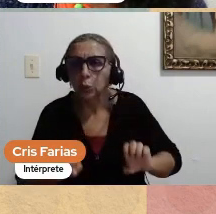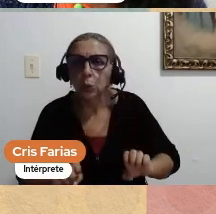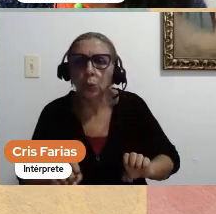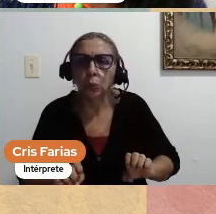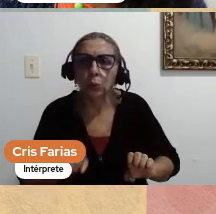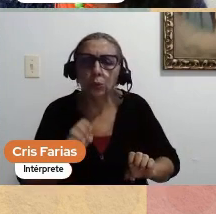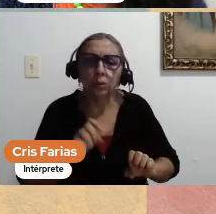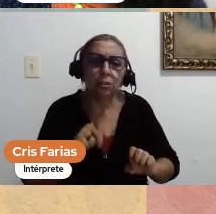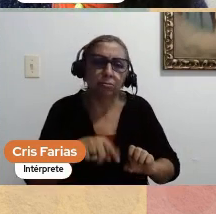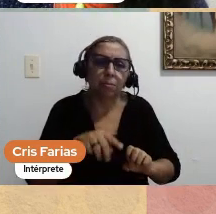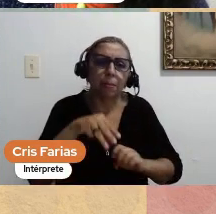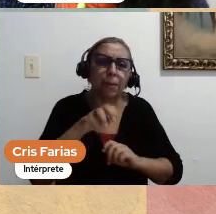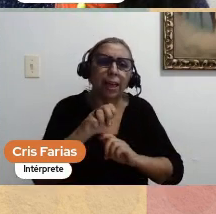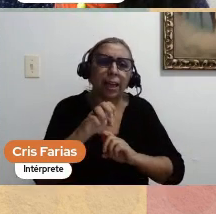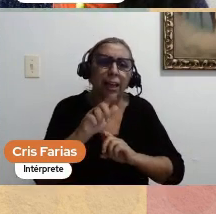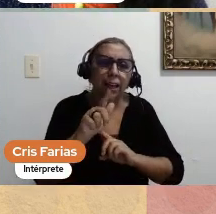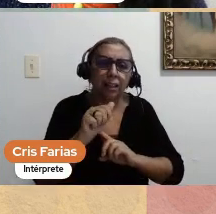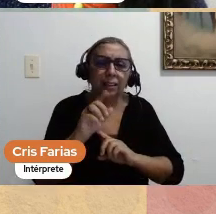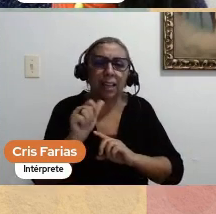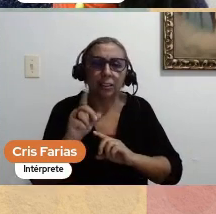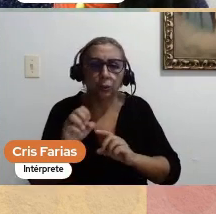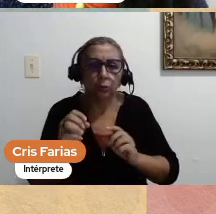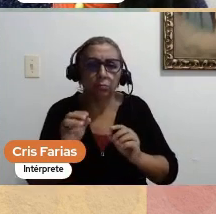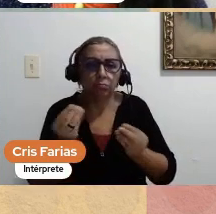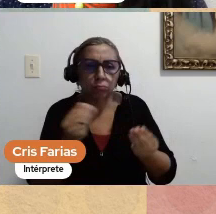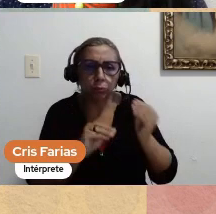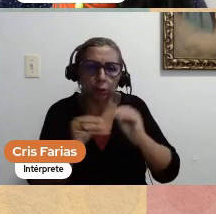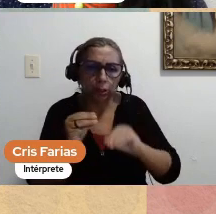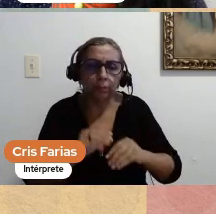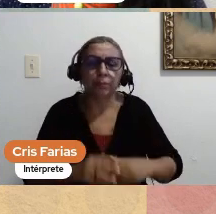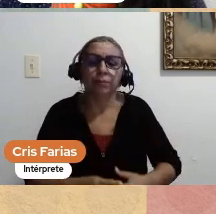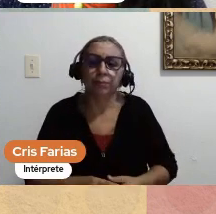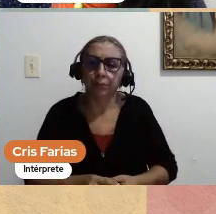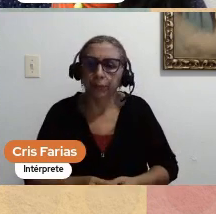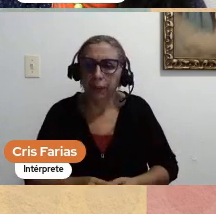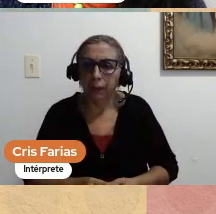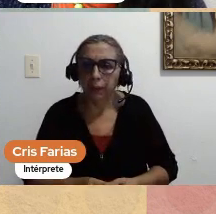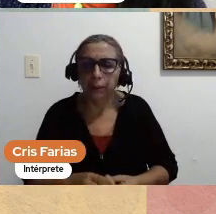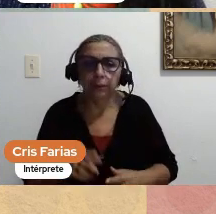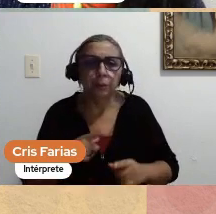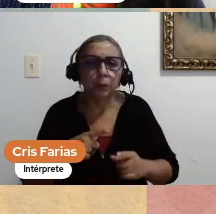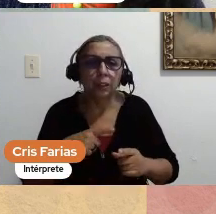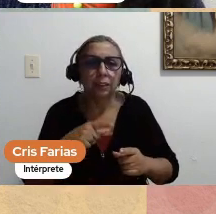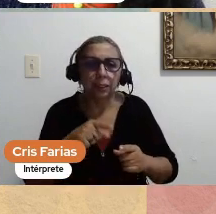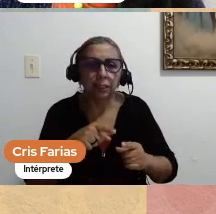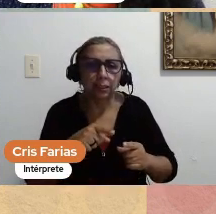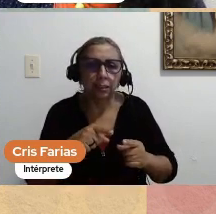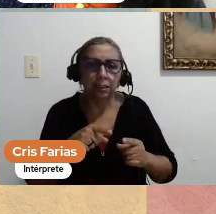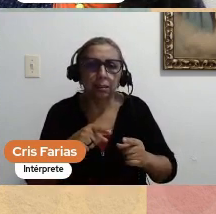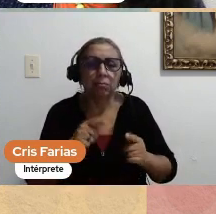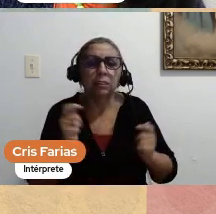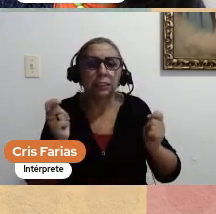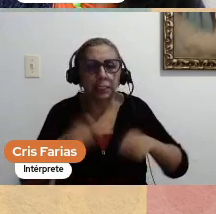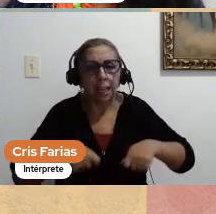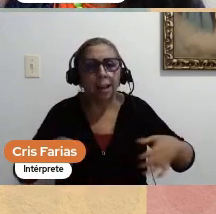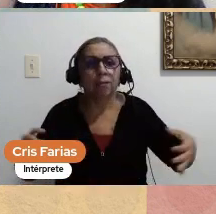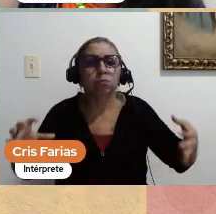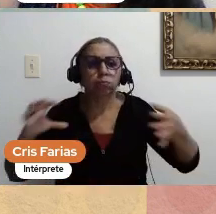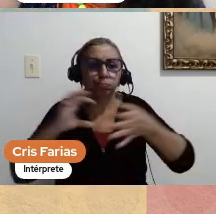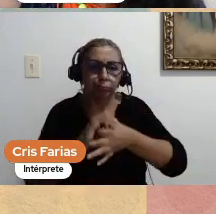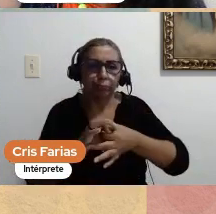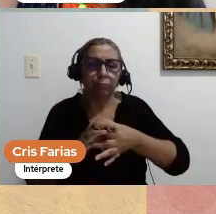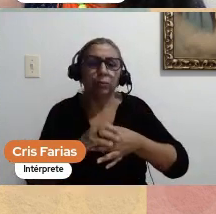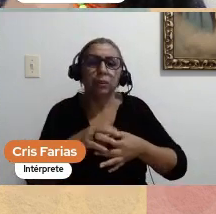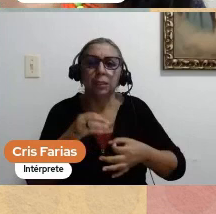metadados que serão adotados, porque possui essa interoperabilidade. E é importante informar